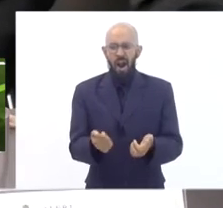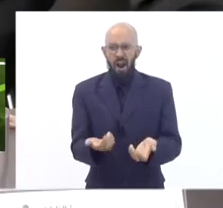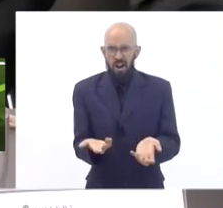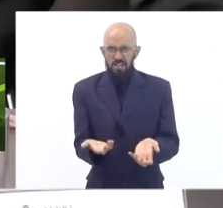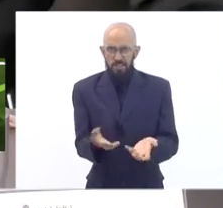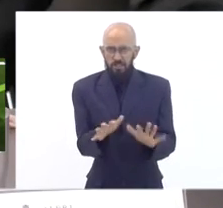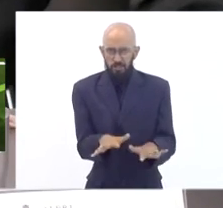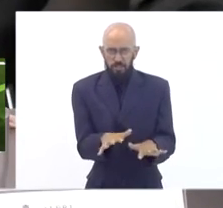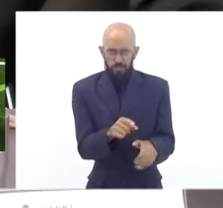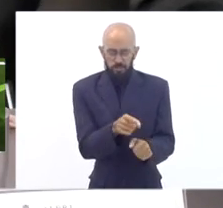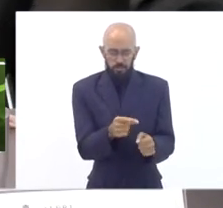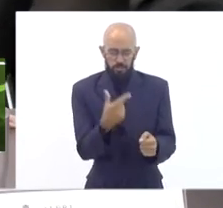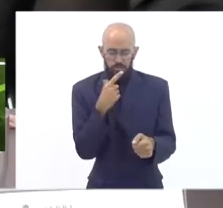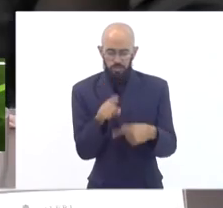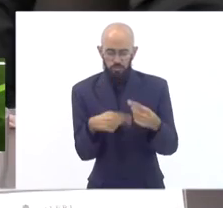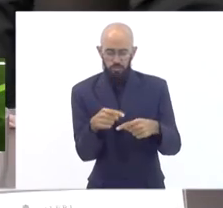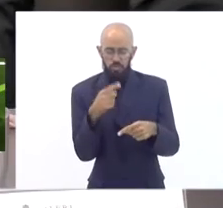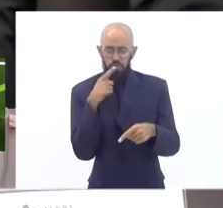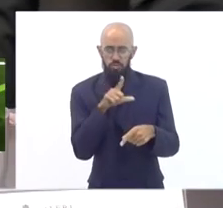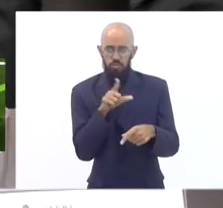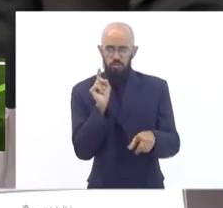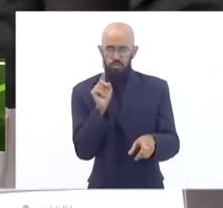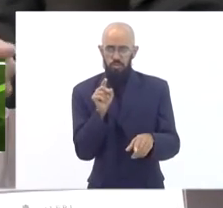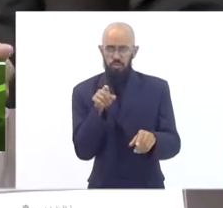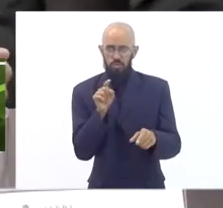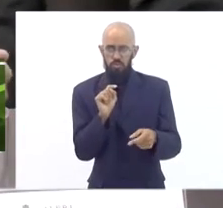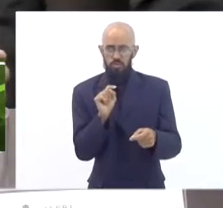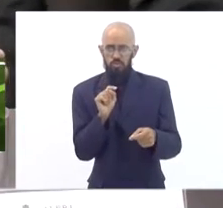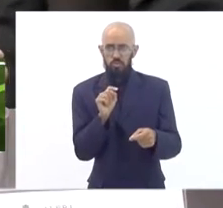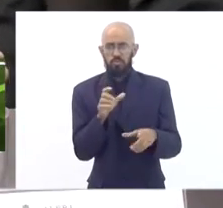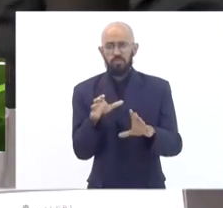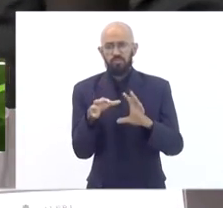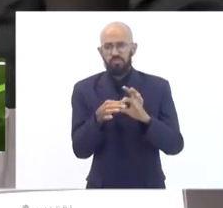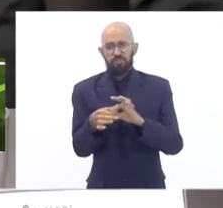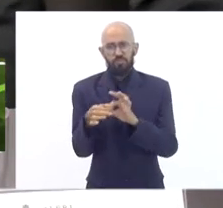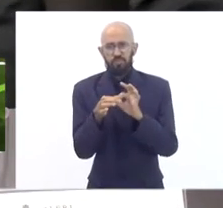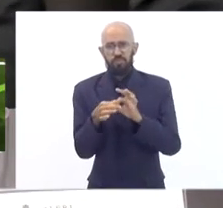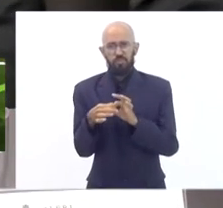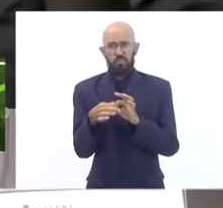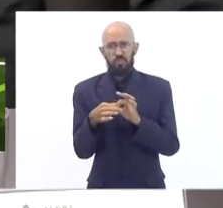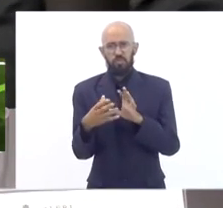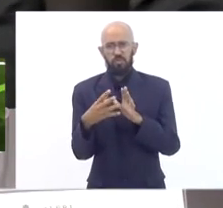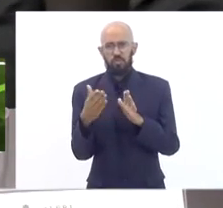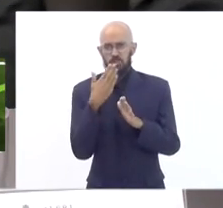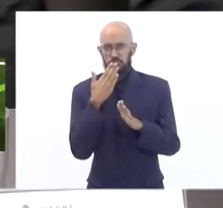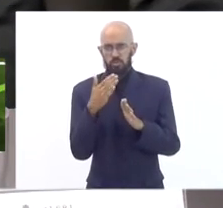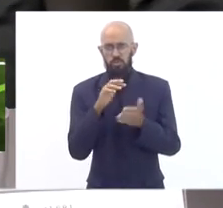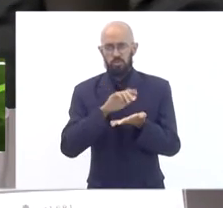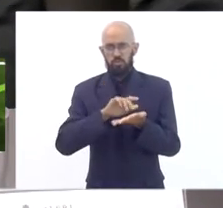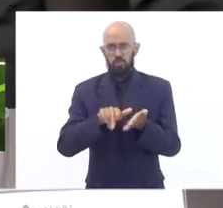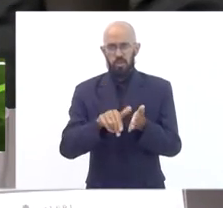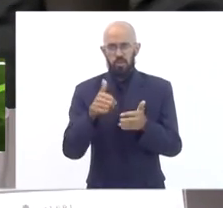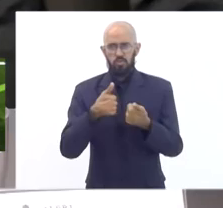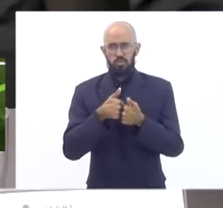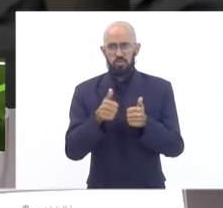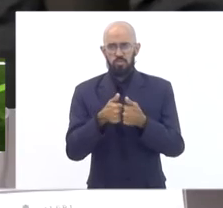uma estrutura que seja voltada para esse fim, unificando os modos, trazendo a possibilidade